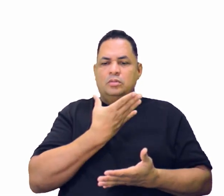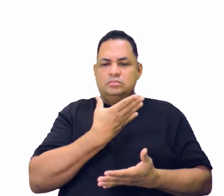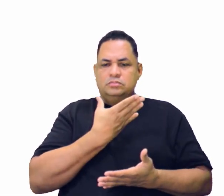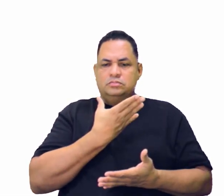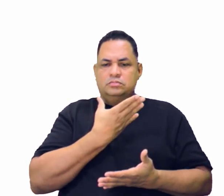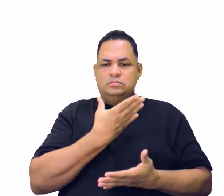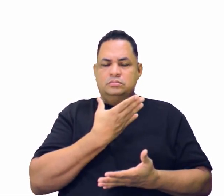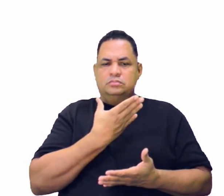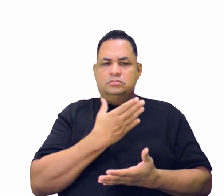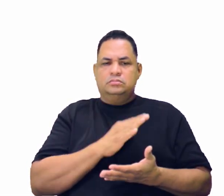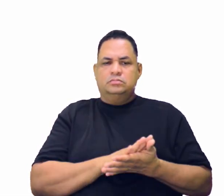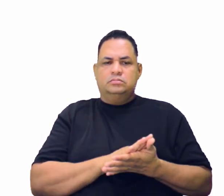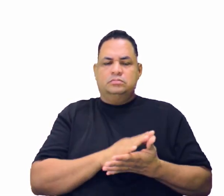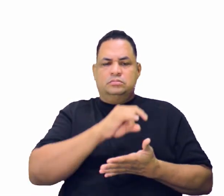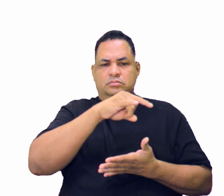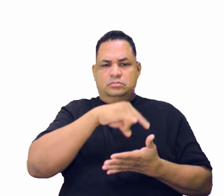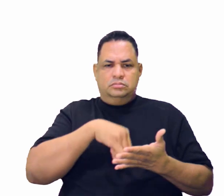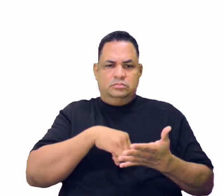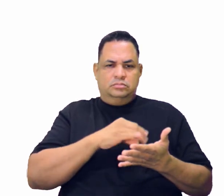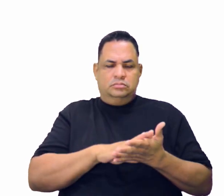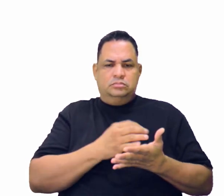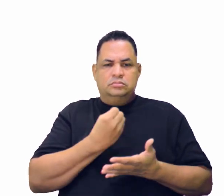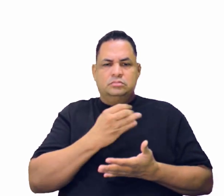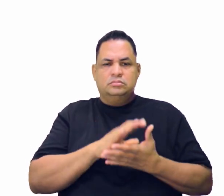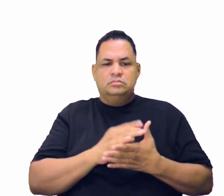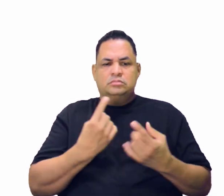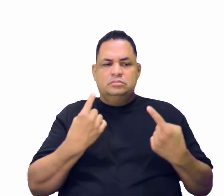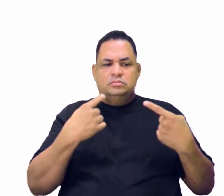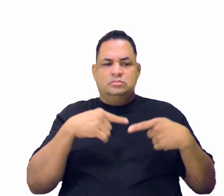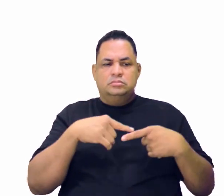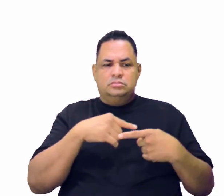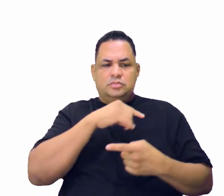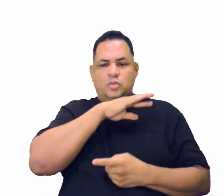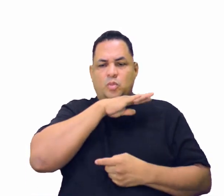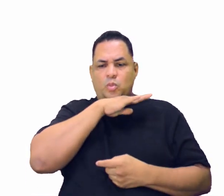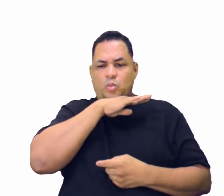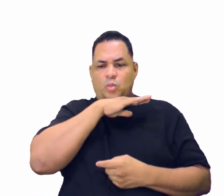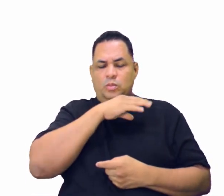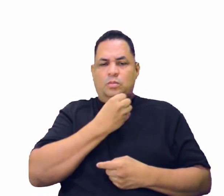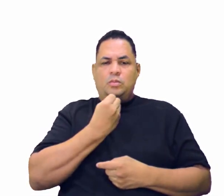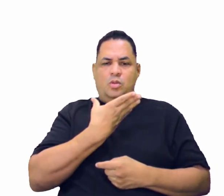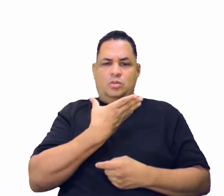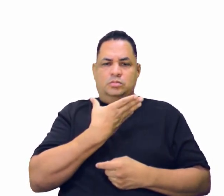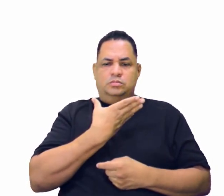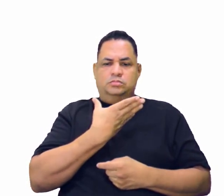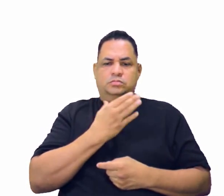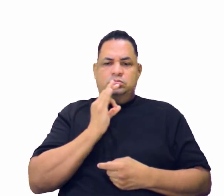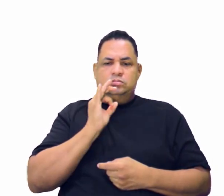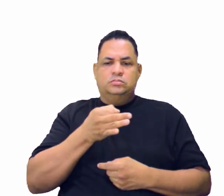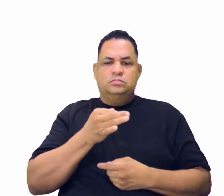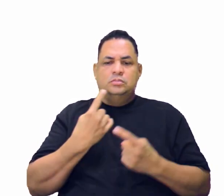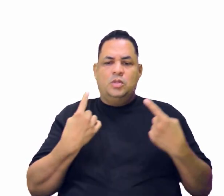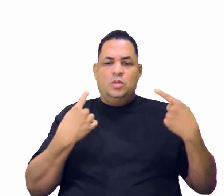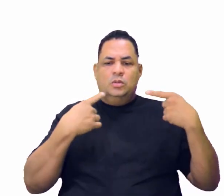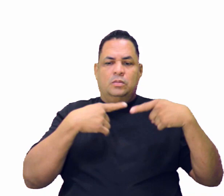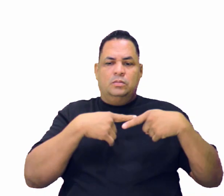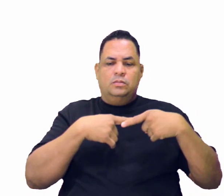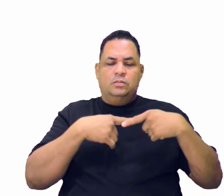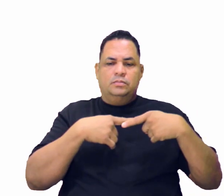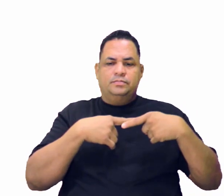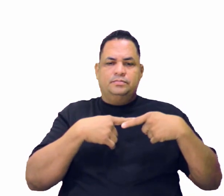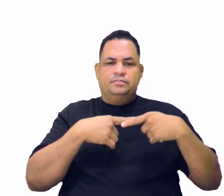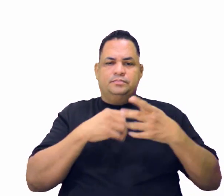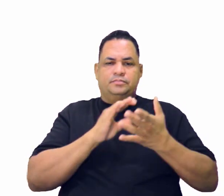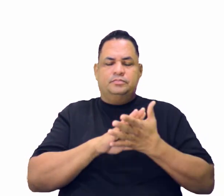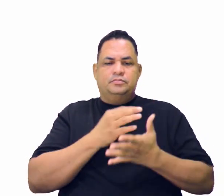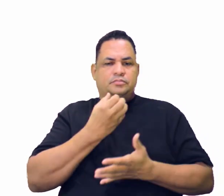bons, né? Ó, bom, contrário de ruim. Tá certo? Oposição.